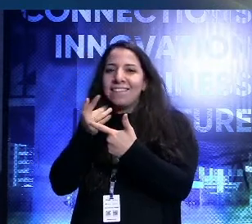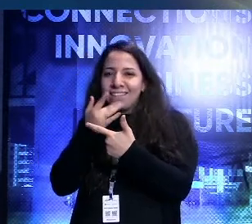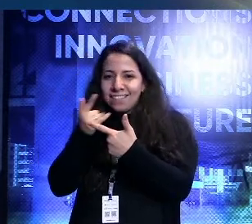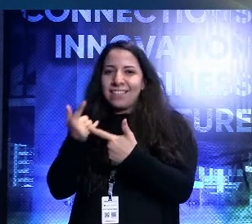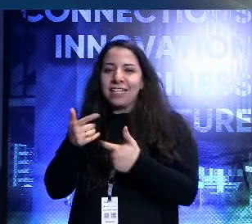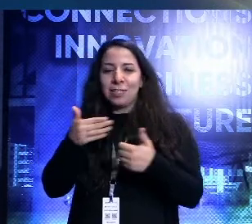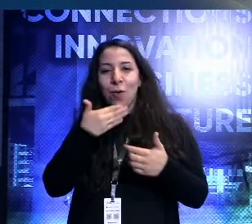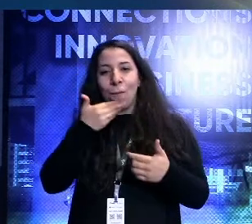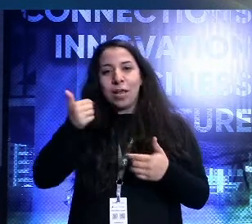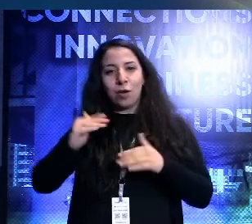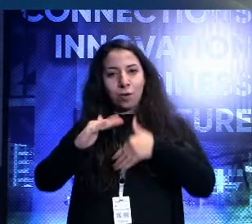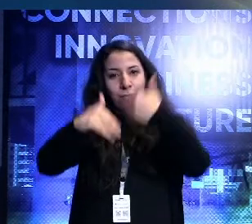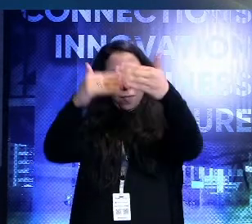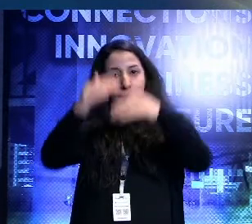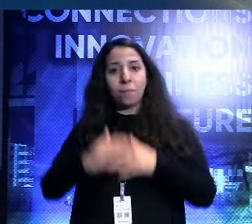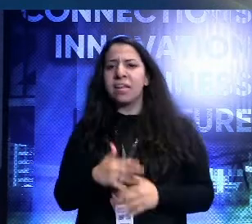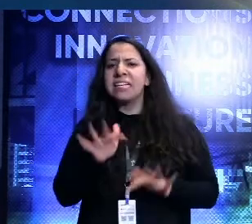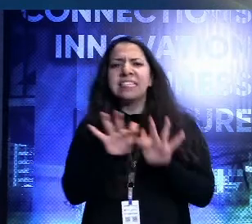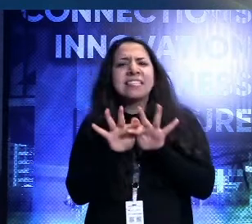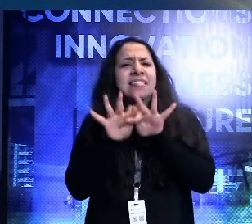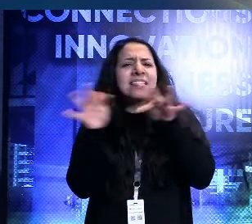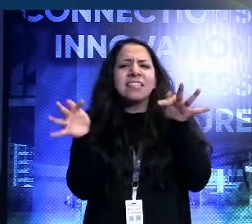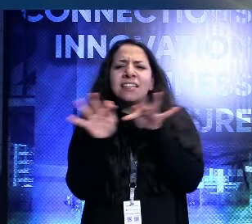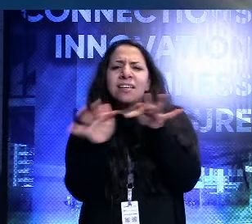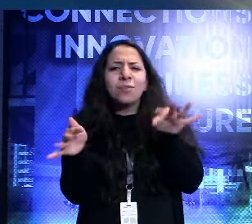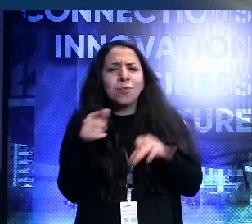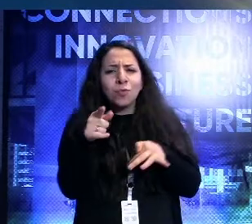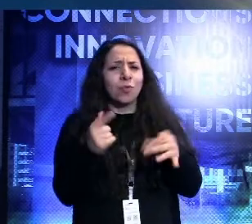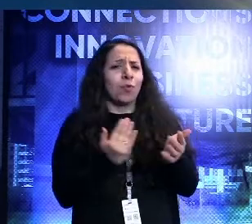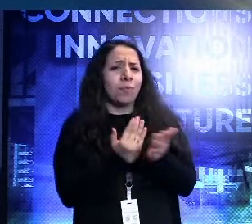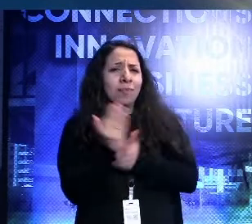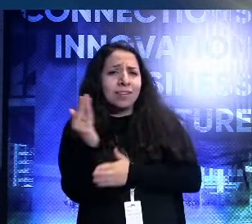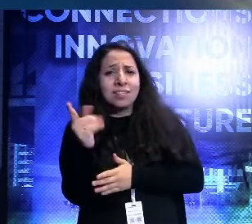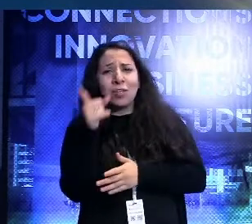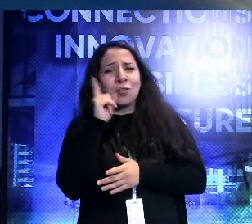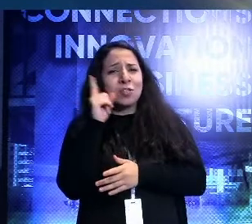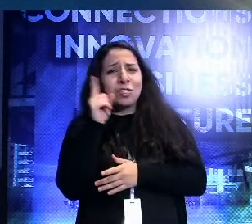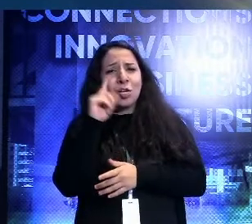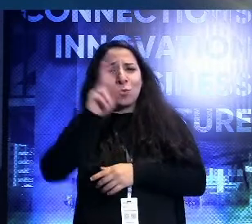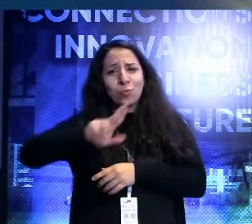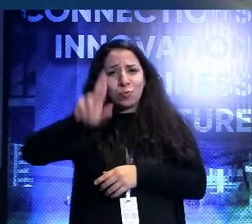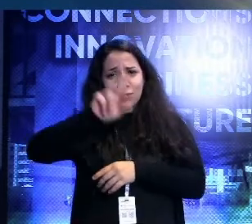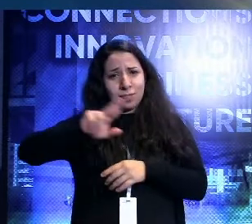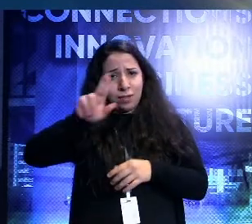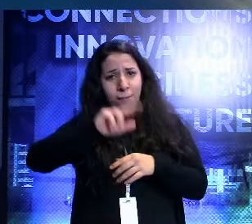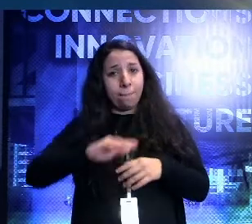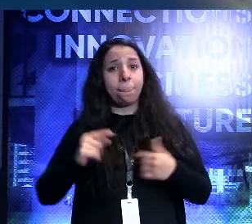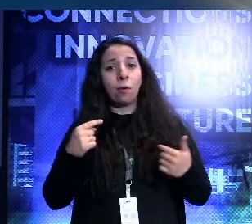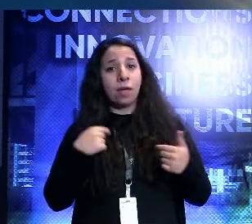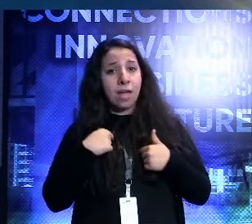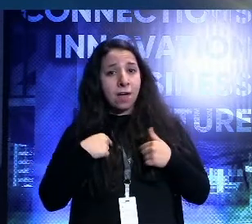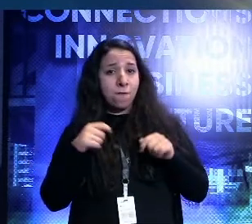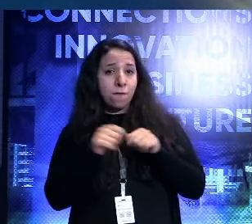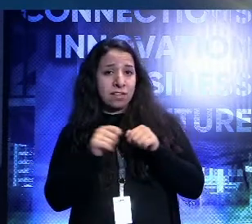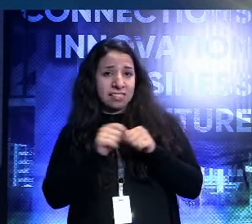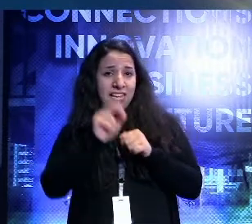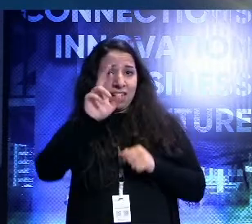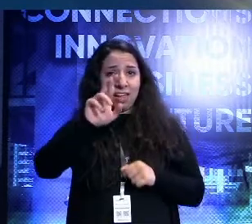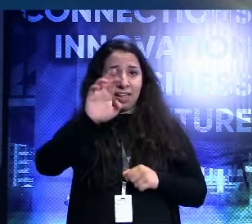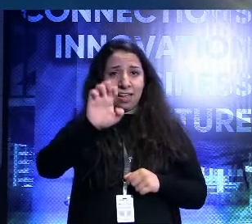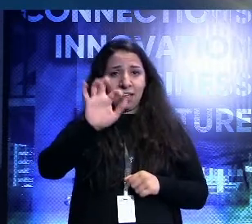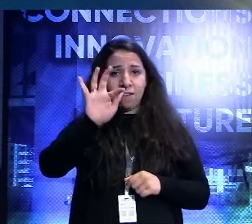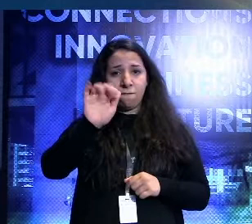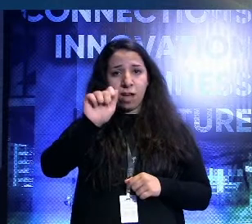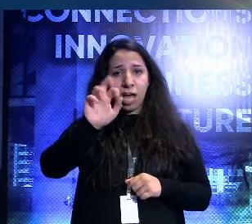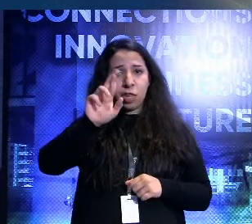seu dia a dia, no seu código. Dá para você chegar já na sua empresa segunda-feira e falar, cara, aquela refatoração que eu vou fazer, já vou fazer seguindo o